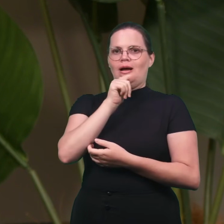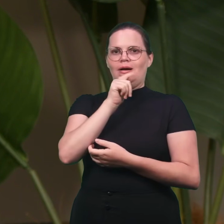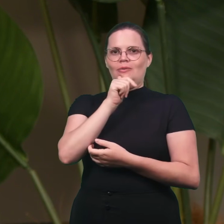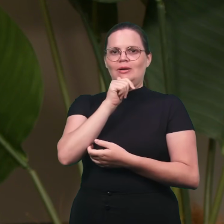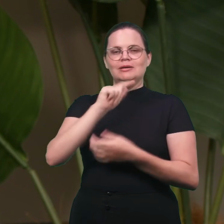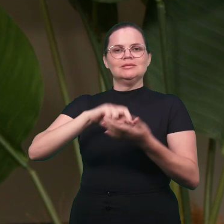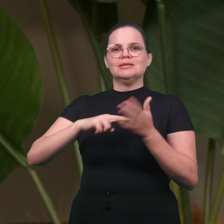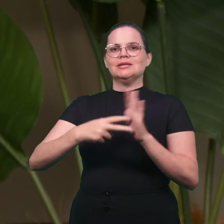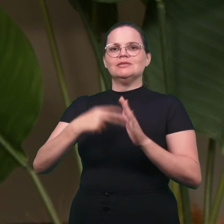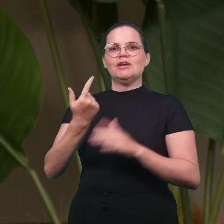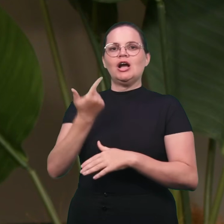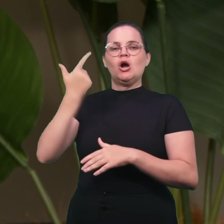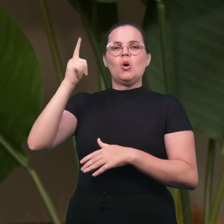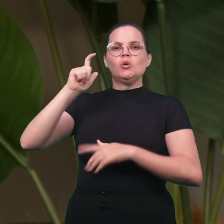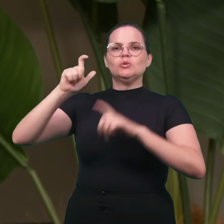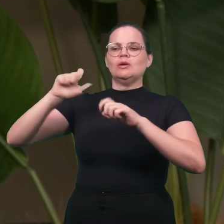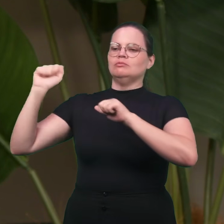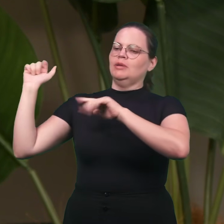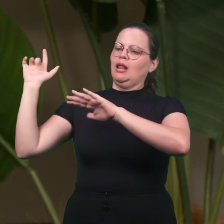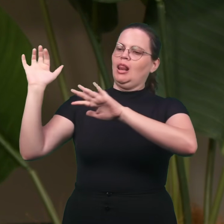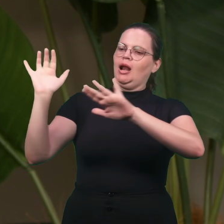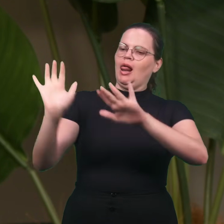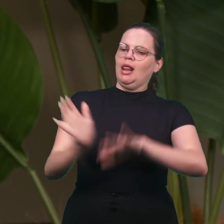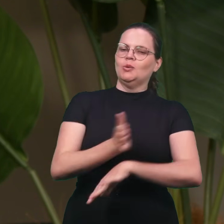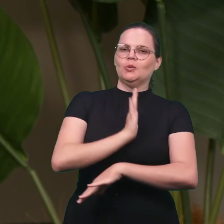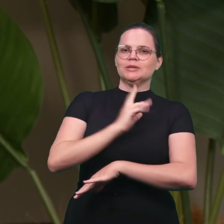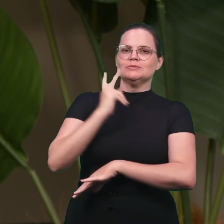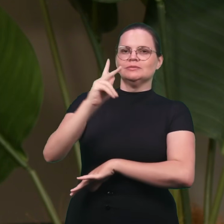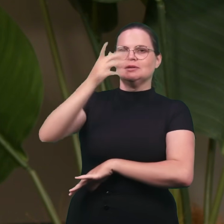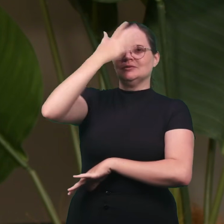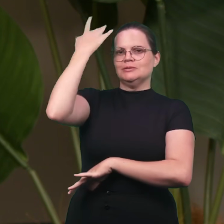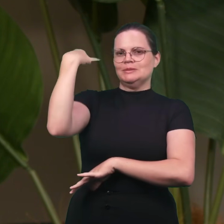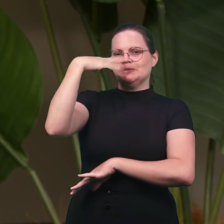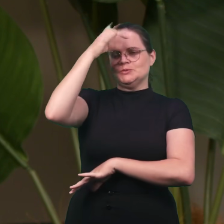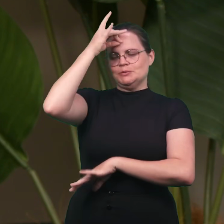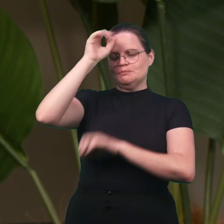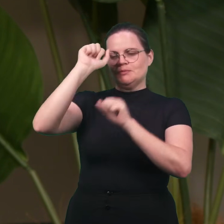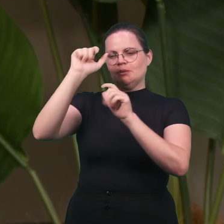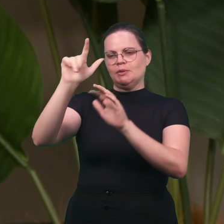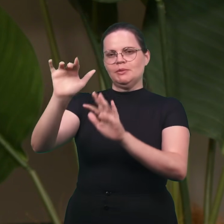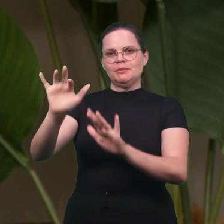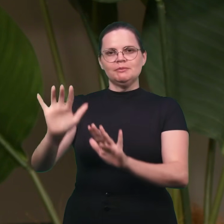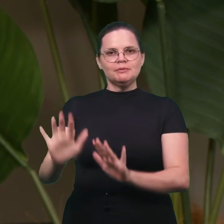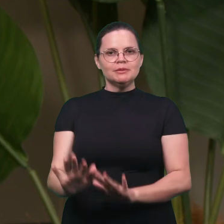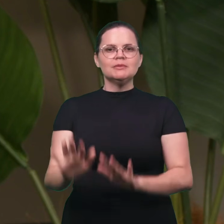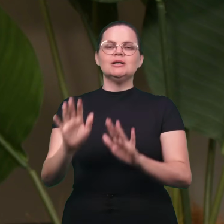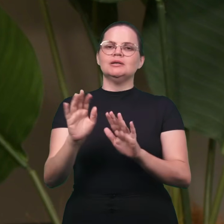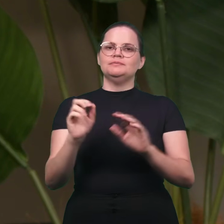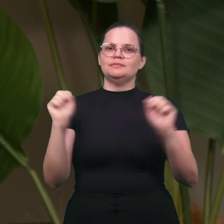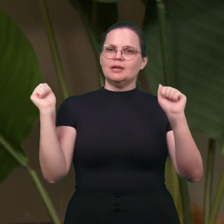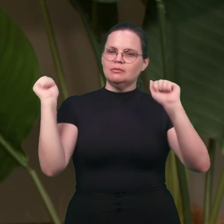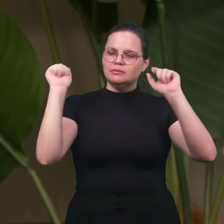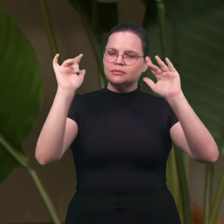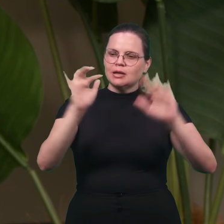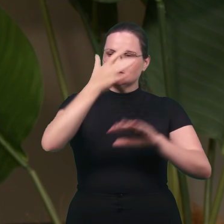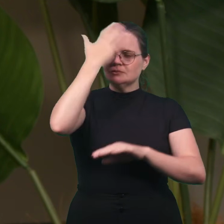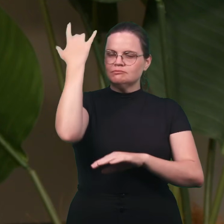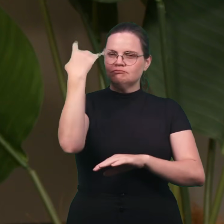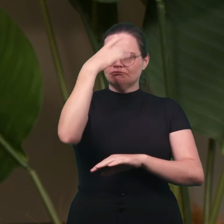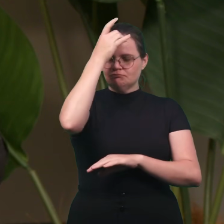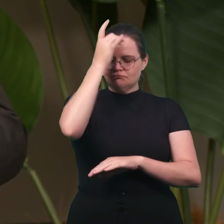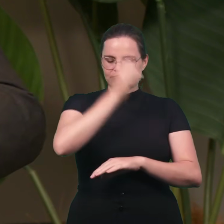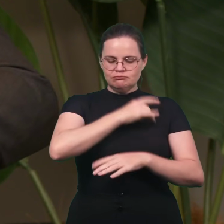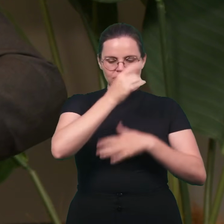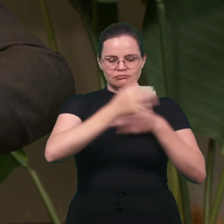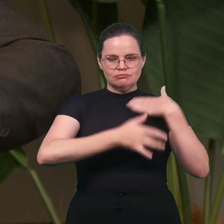outra fonte, a fonte que jorra no coração do homem, que é o Espírito Santo, é o batismo com o Espírito